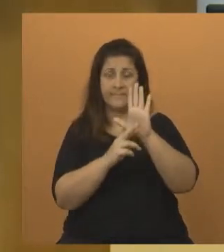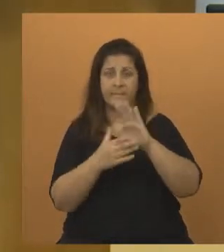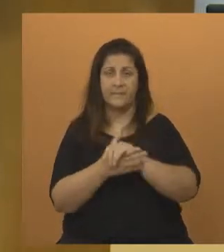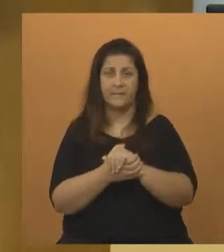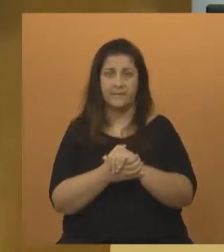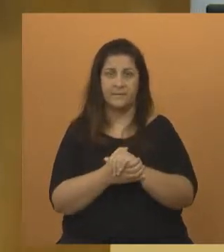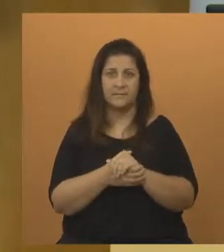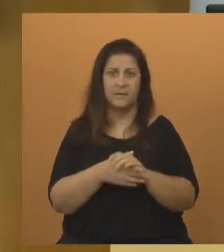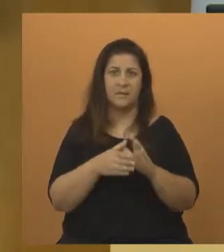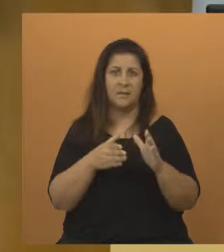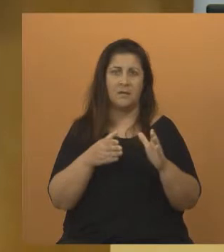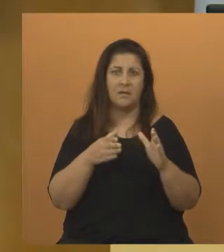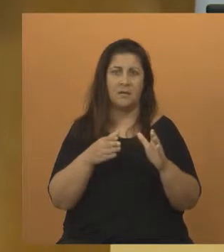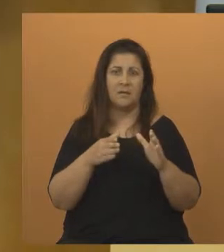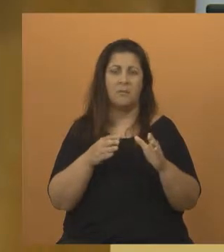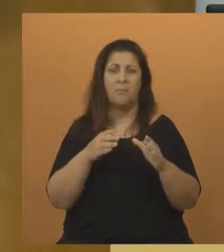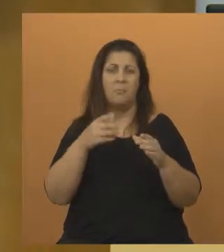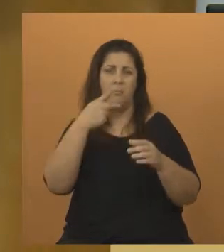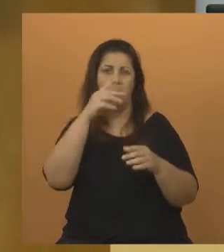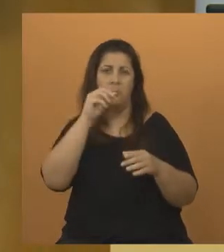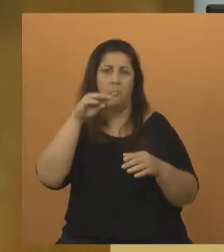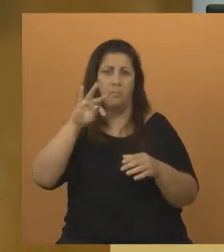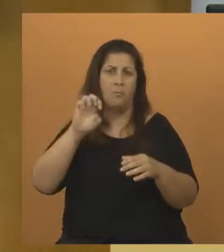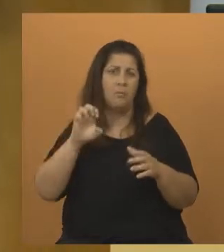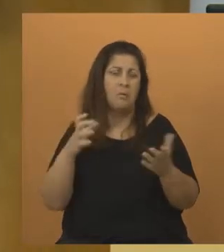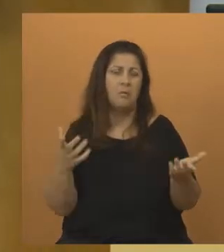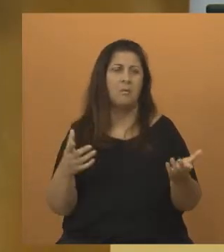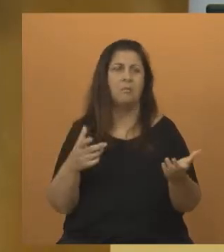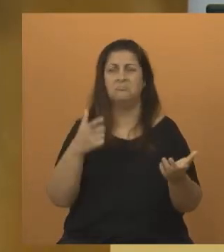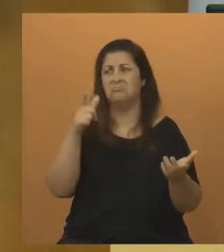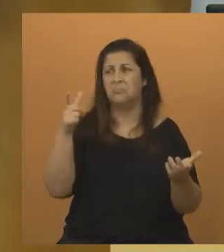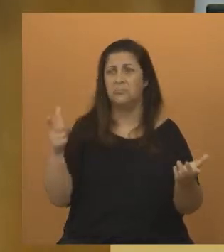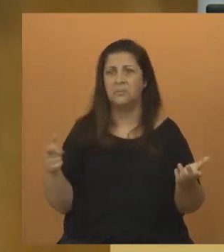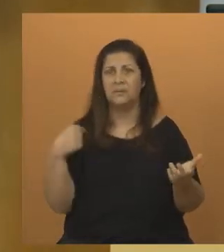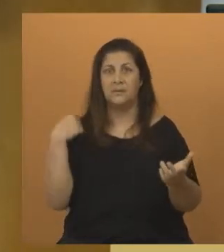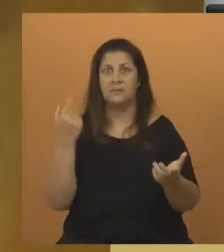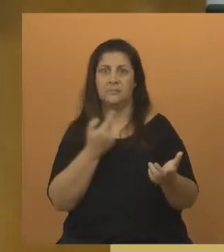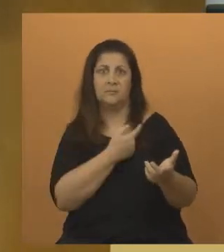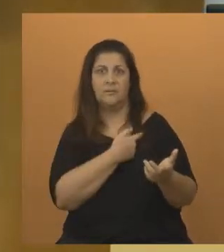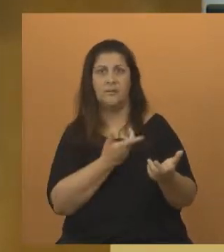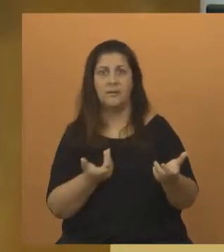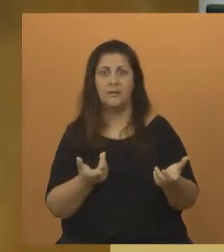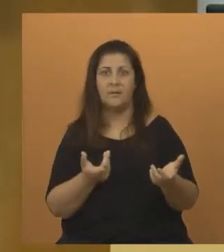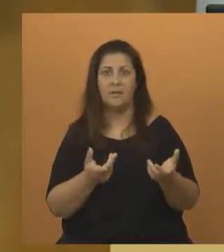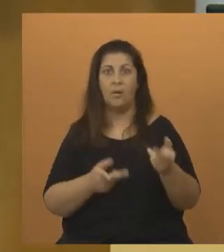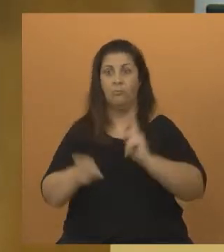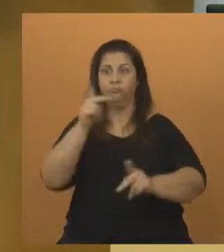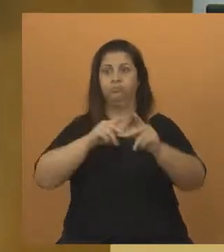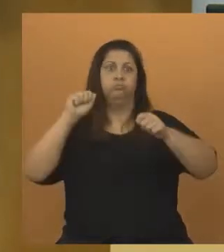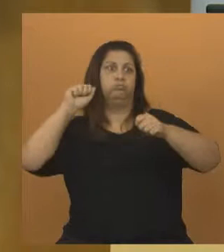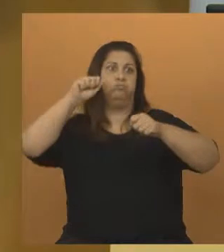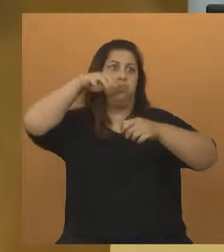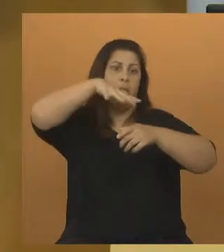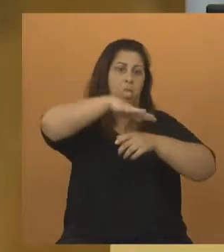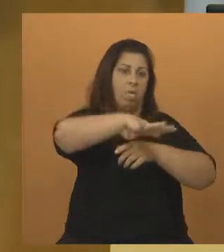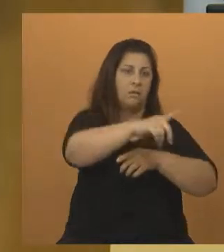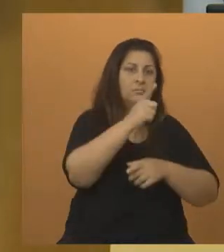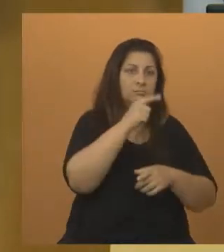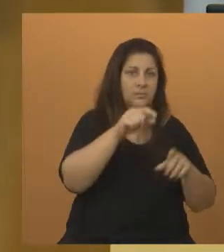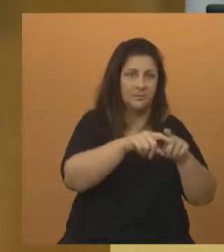da Ponte Preta, aí, que vamos ficar A população vai todo mundo para a piscina,